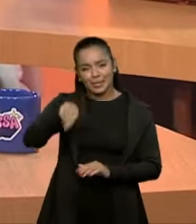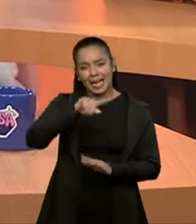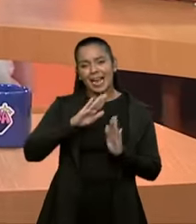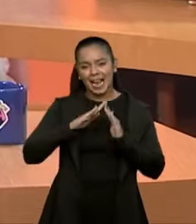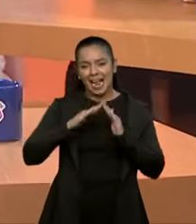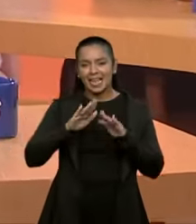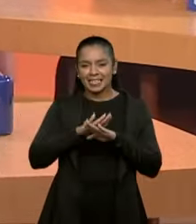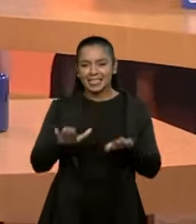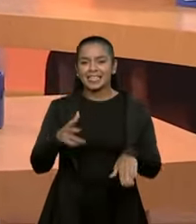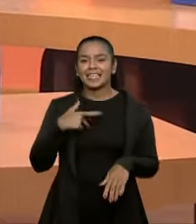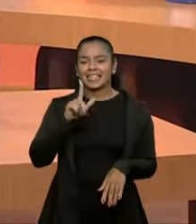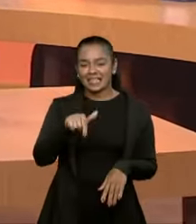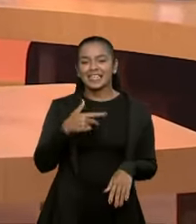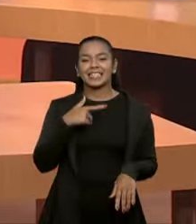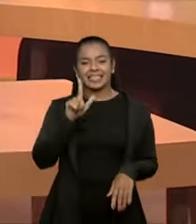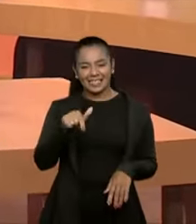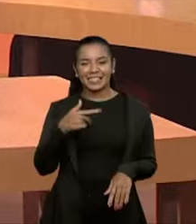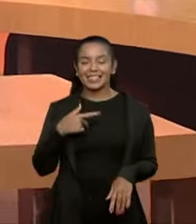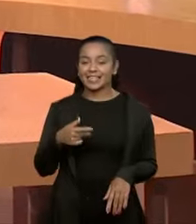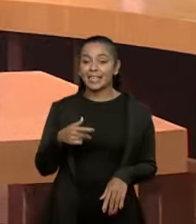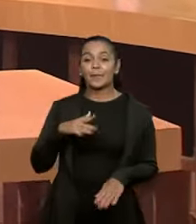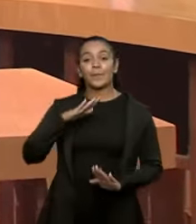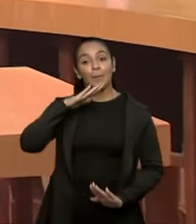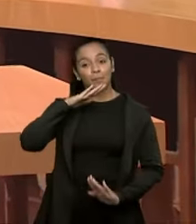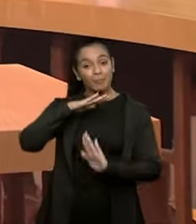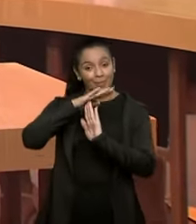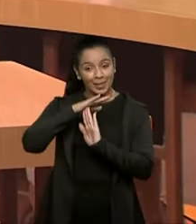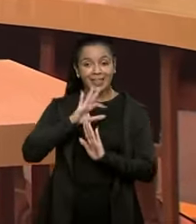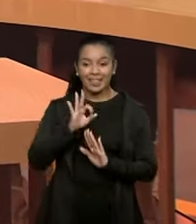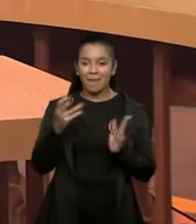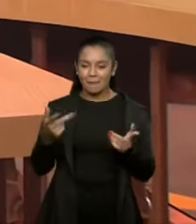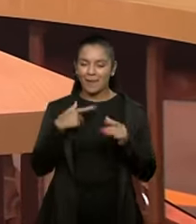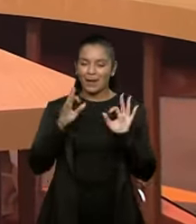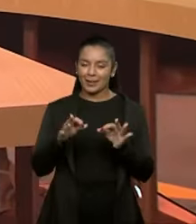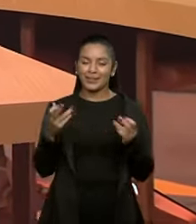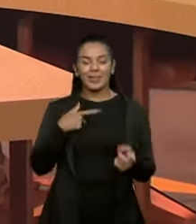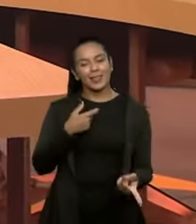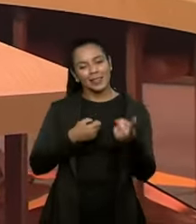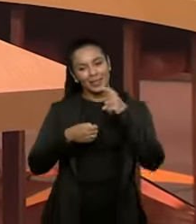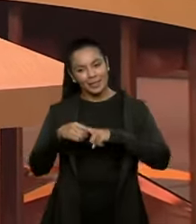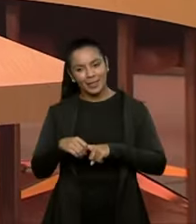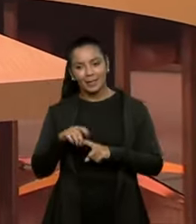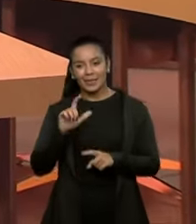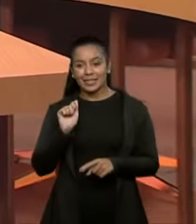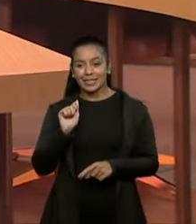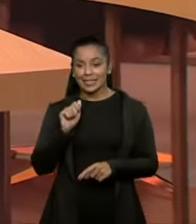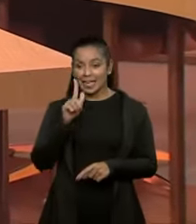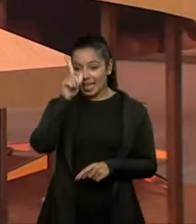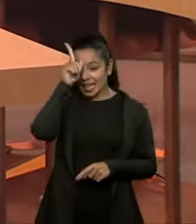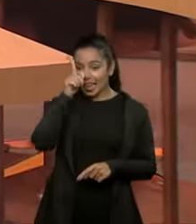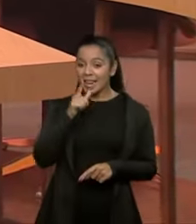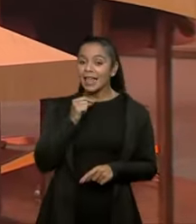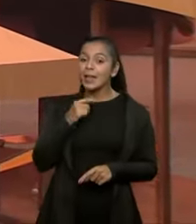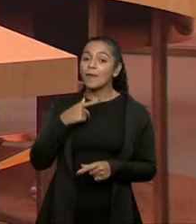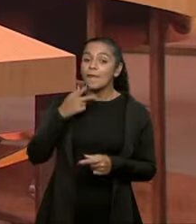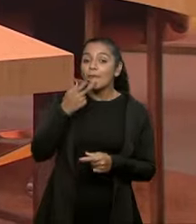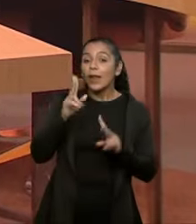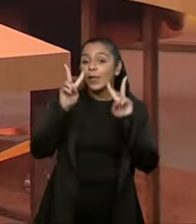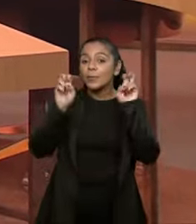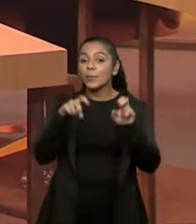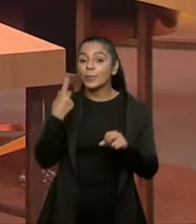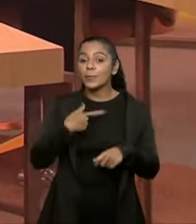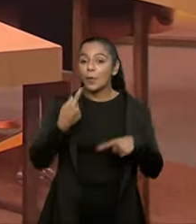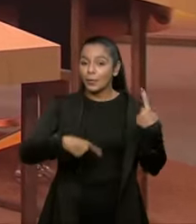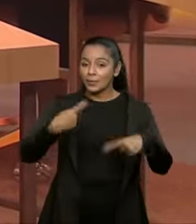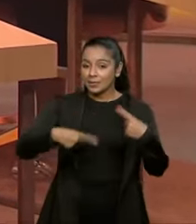Mas o break é rapidinho, galera. Break não. Intervalo. Tá legal? Na volta, o Leandro Demore vai botar pilha no nosso debate. A gente vai falar